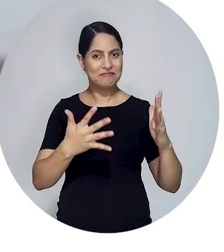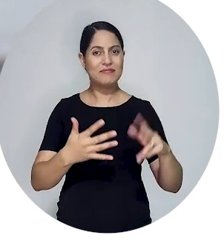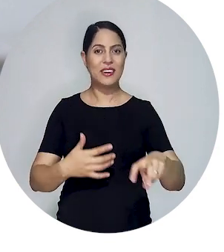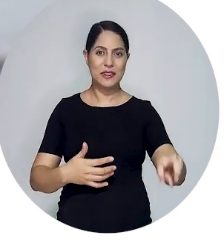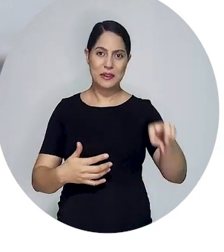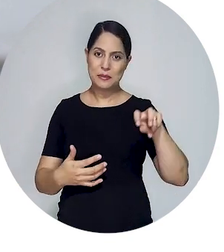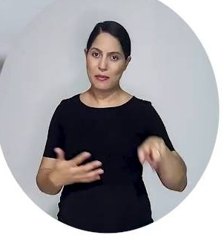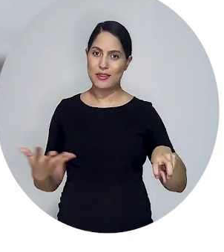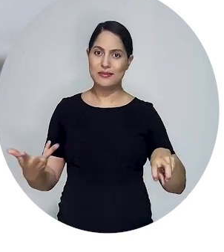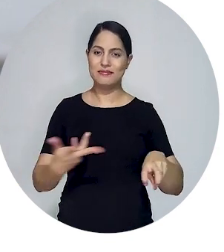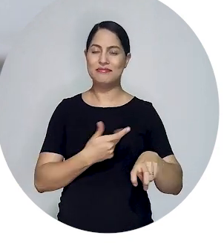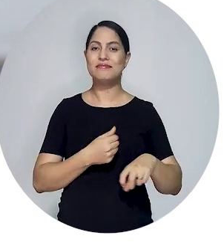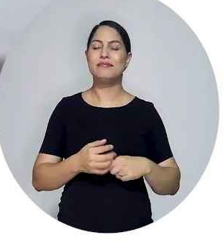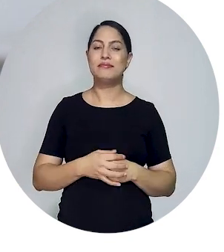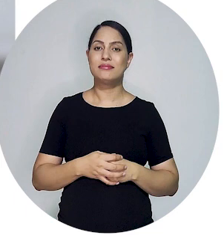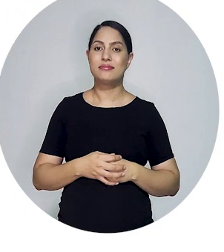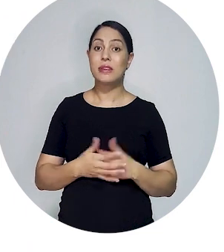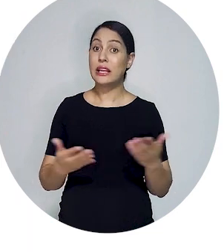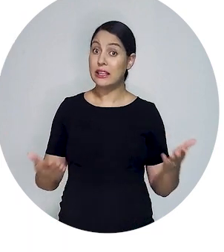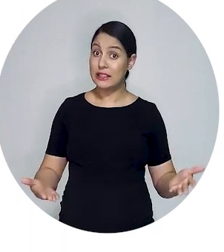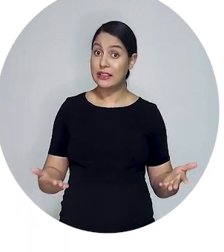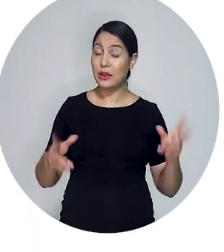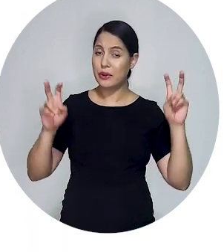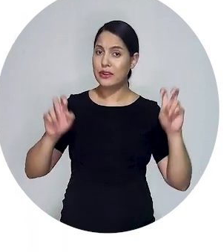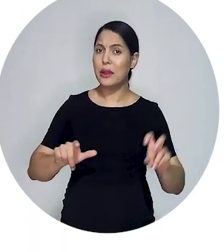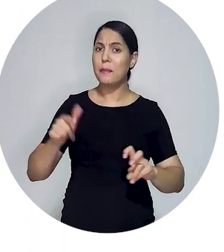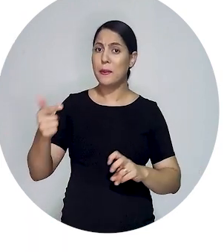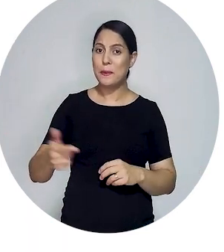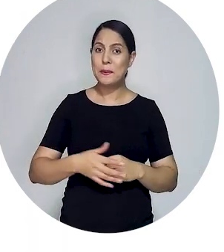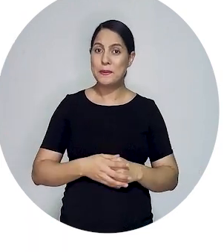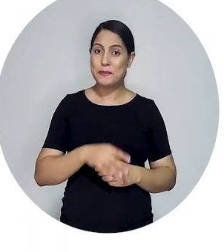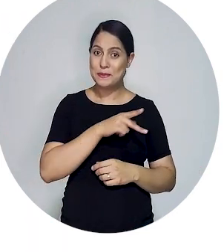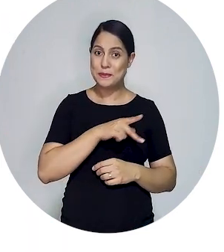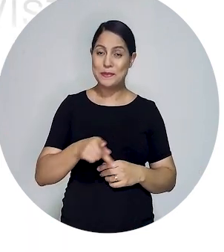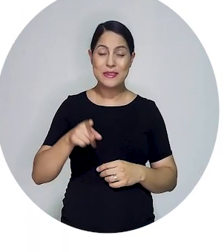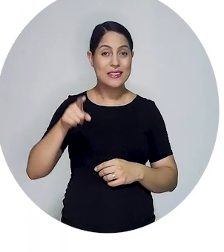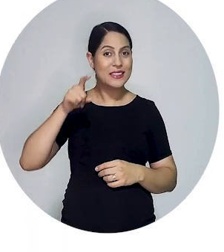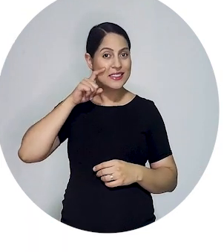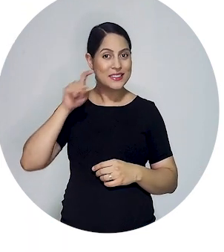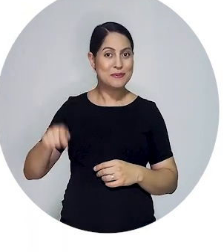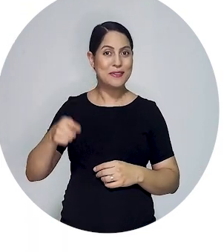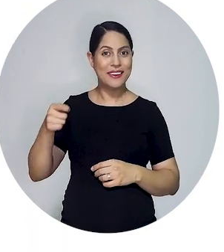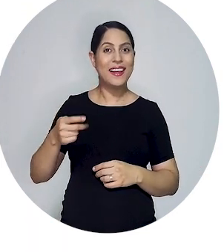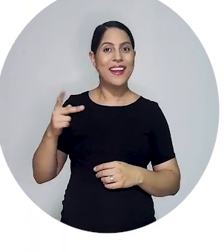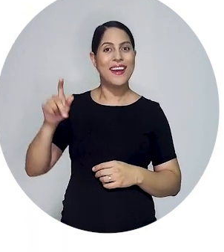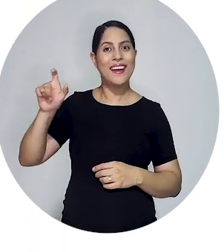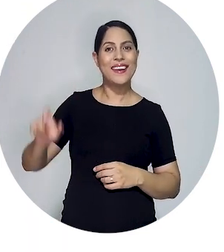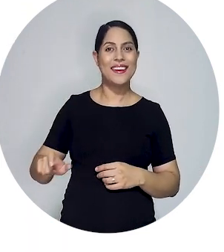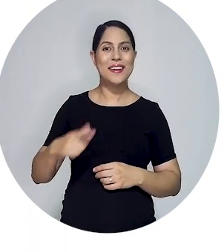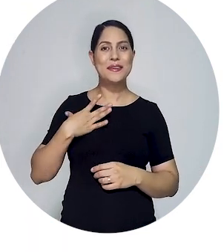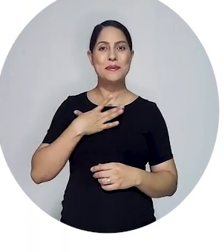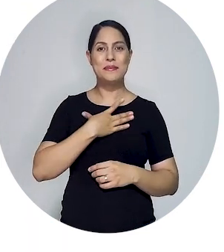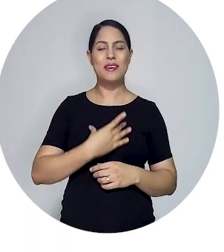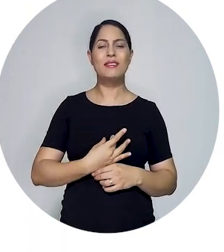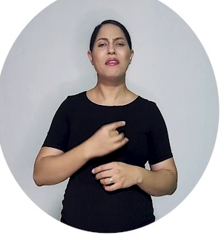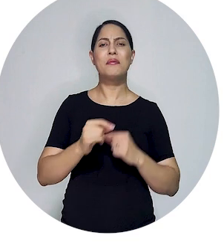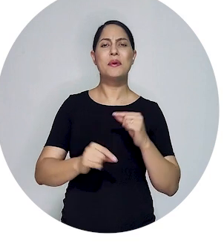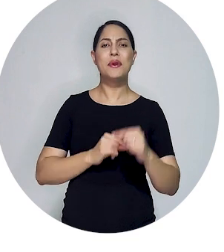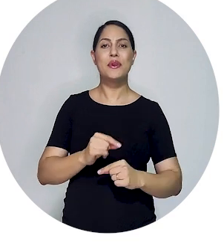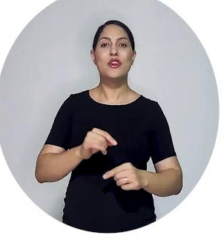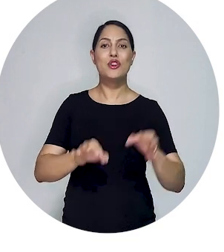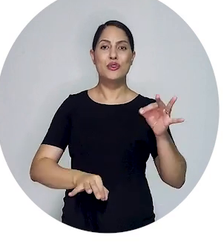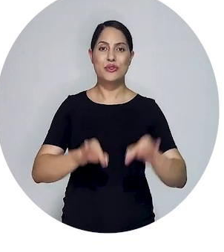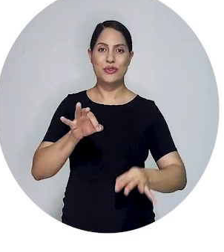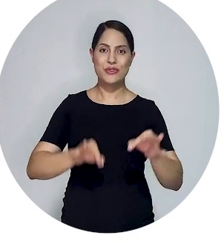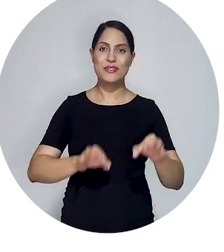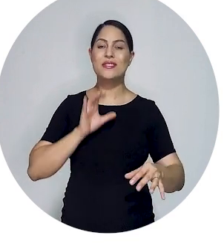parabeniza e saúda sua posse, fecha aspas. Mudando de assunto, Beto Simonetti também foi agraciado com uma edição especial da Medalha Justiça e